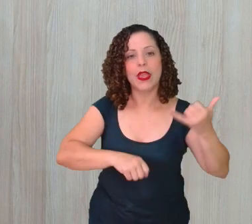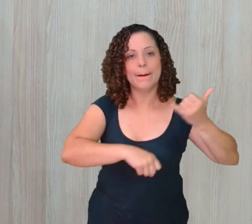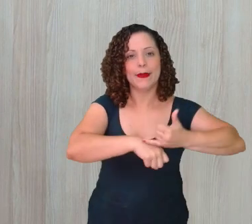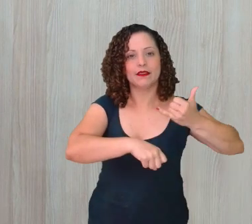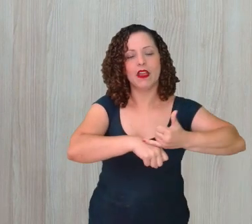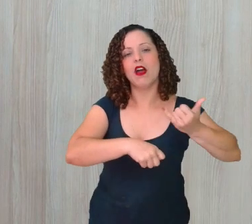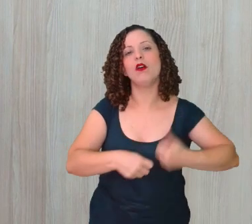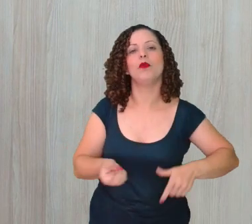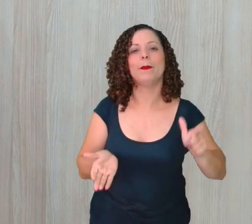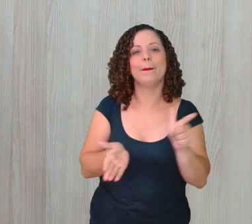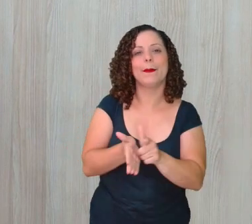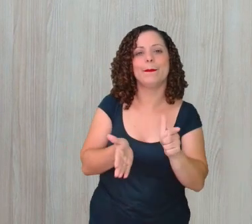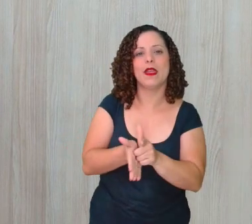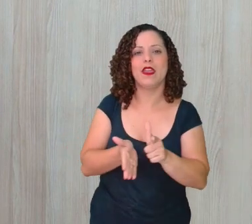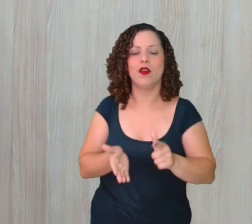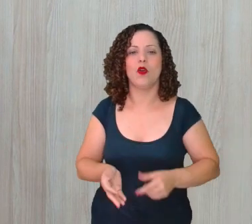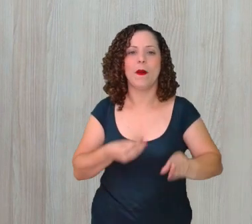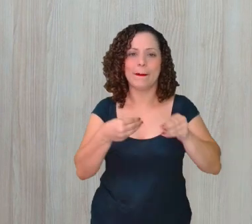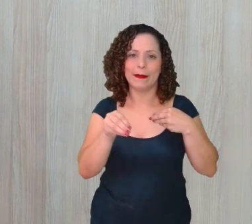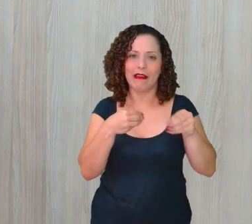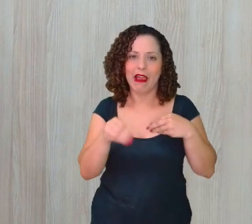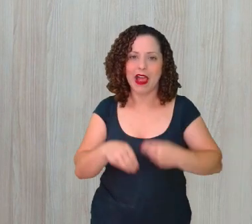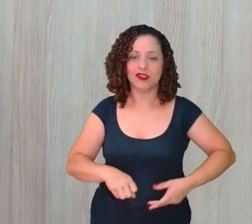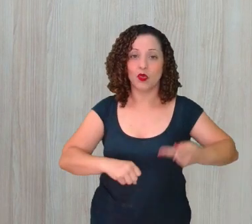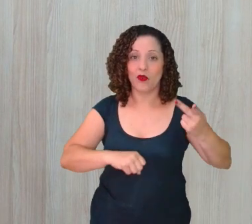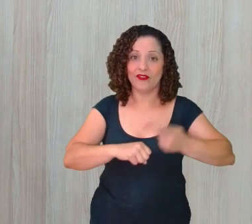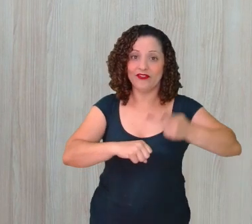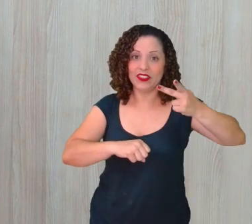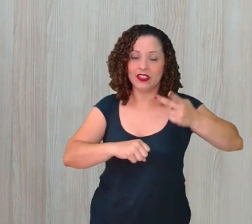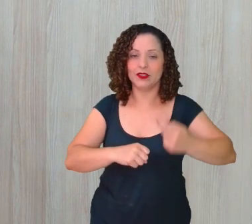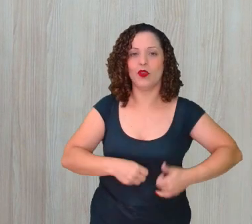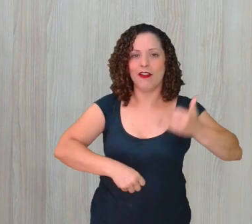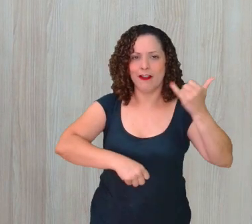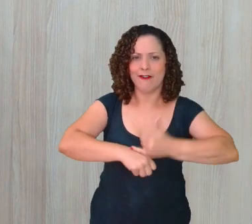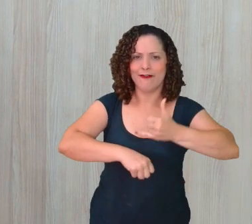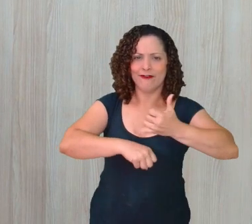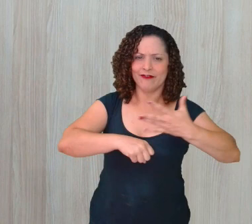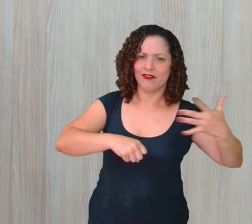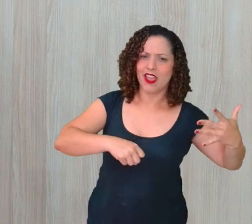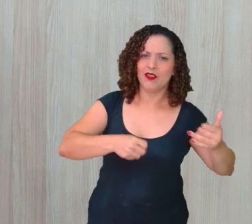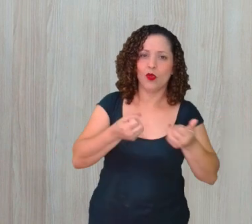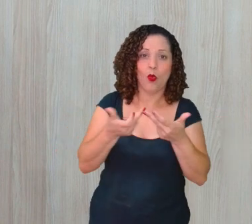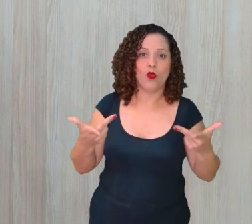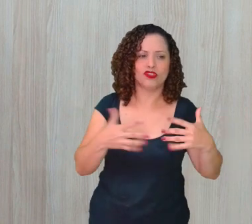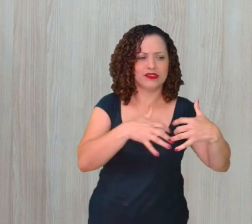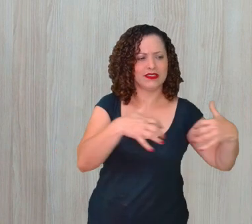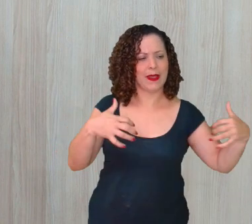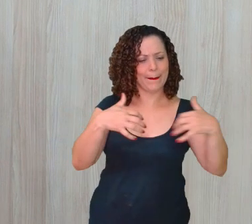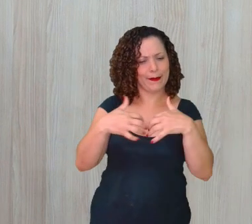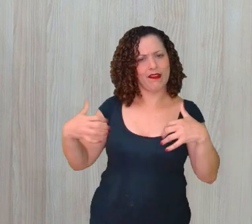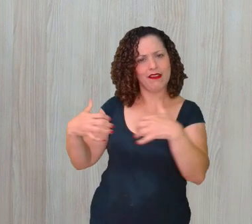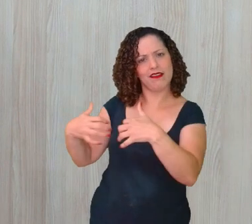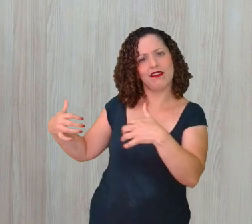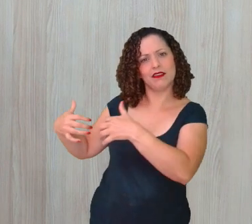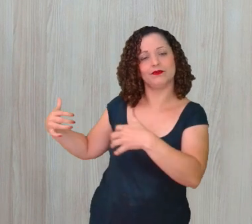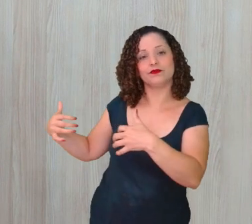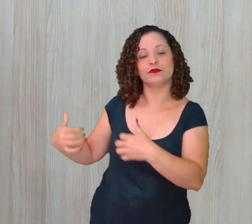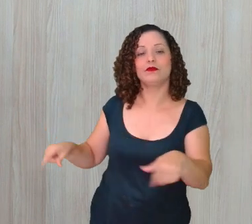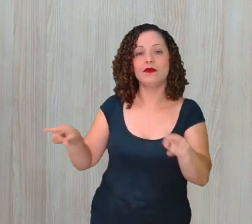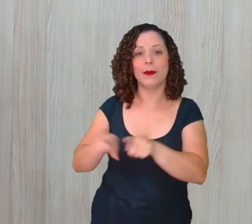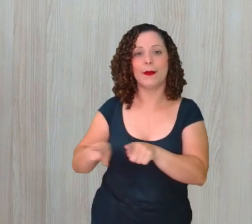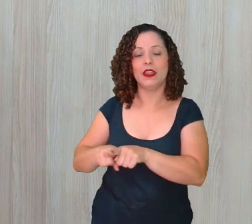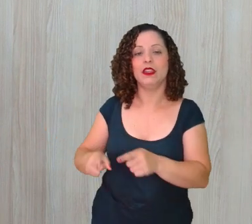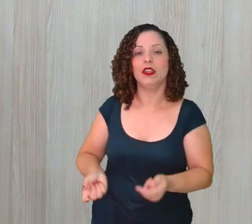plástico, o que é papel, o que é madeira, o que é vidro, o que é ferro, né? O que é metal de forma geral, e aquilo que é orgânico, né? Aquilo que é orgânico pode